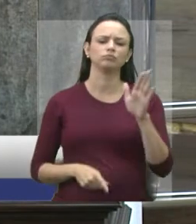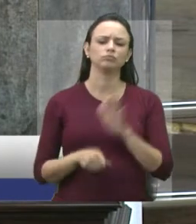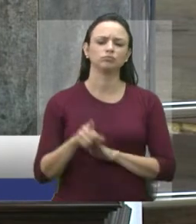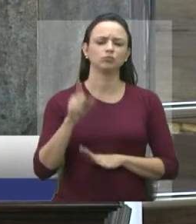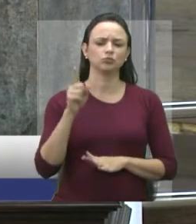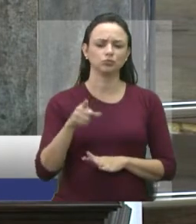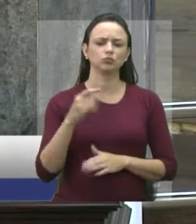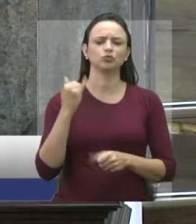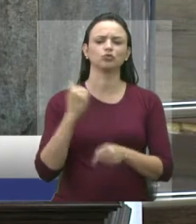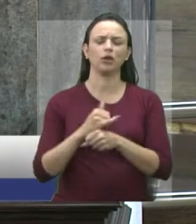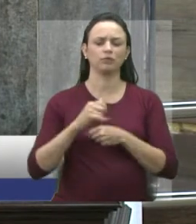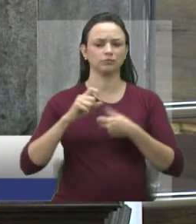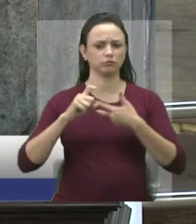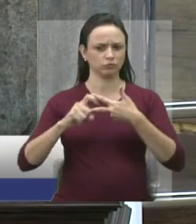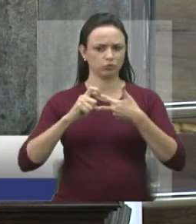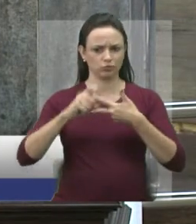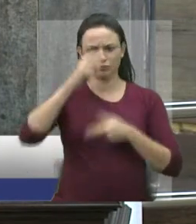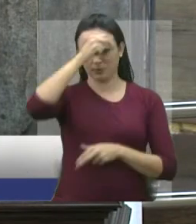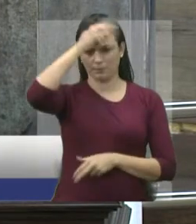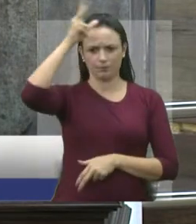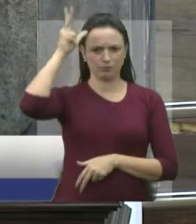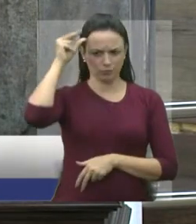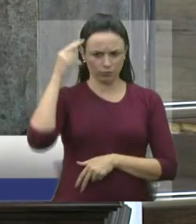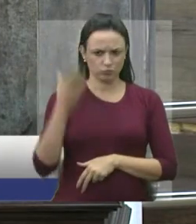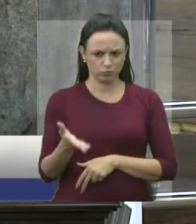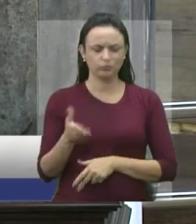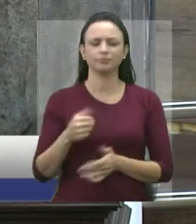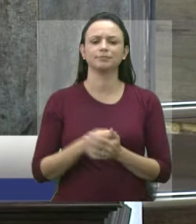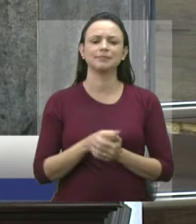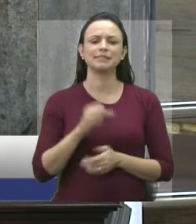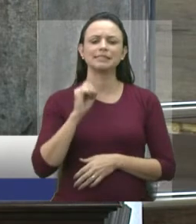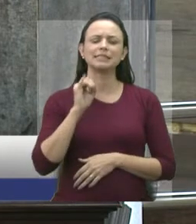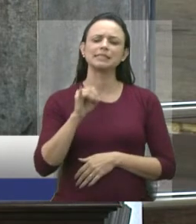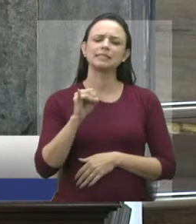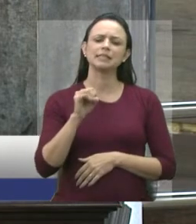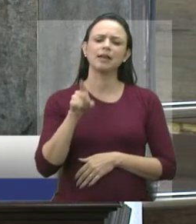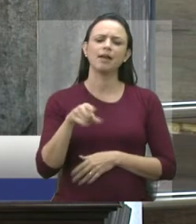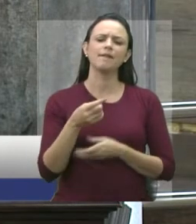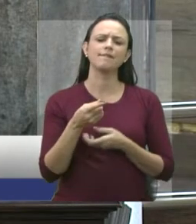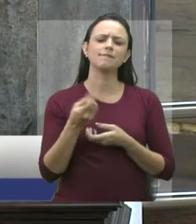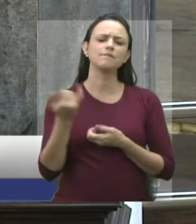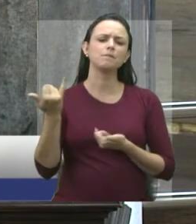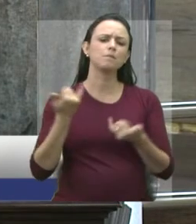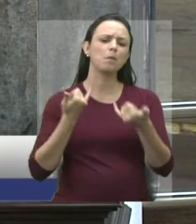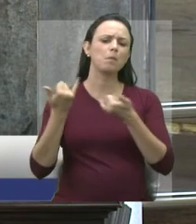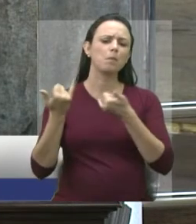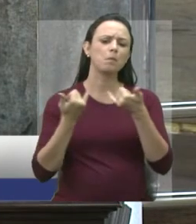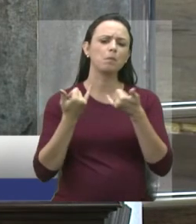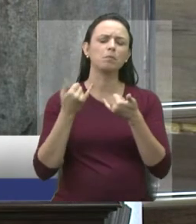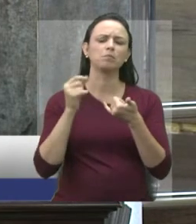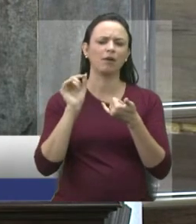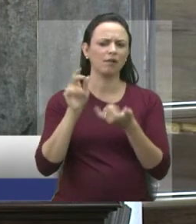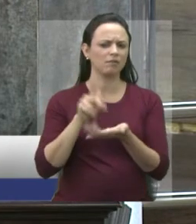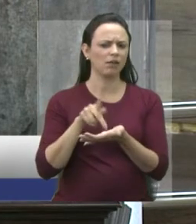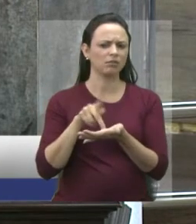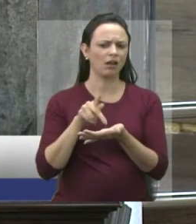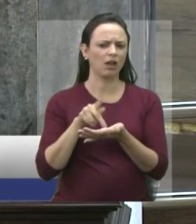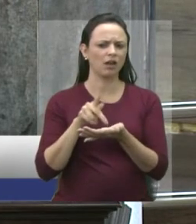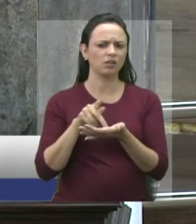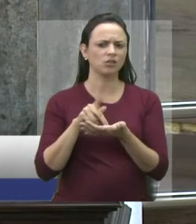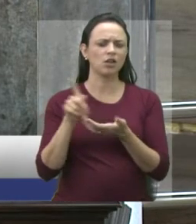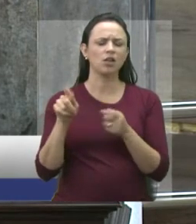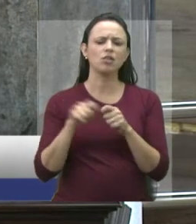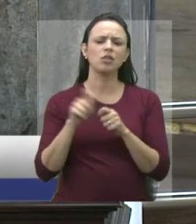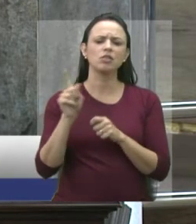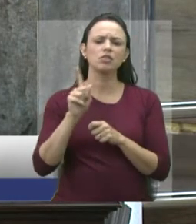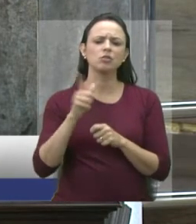executivo se procede a informação do que não estão sendo realizados